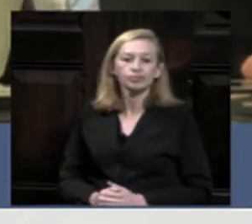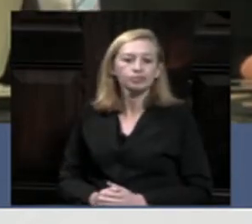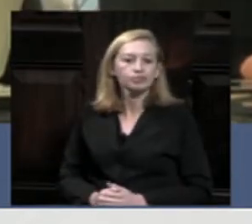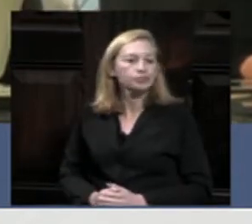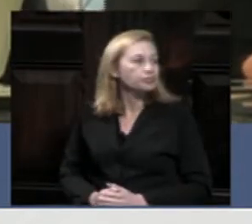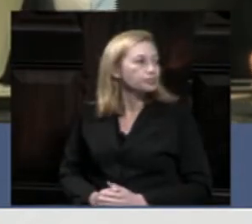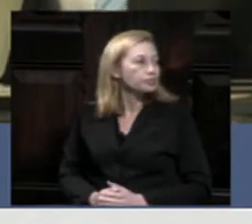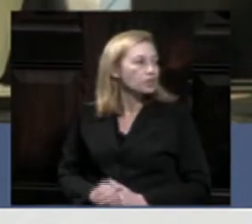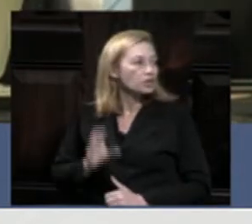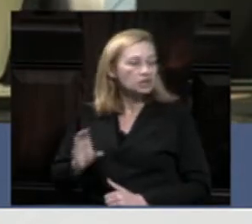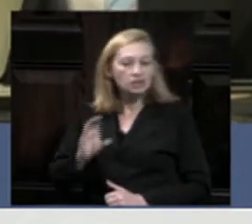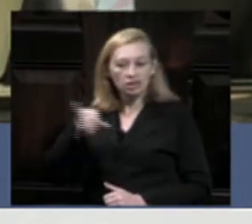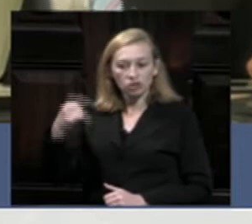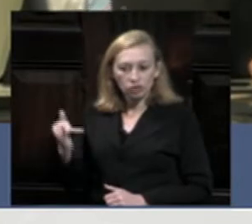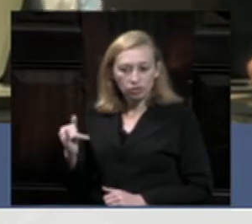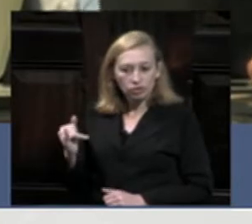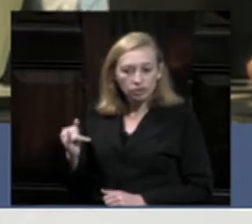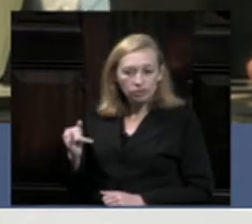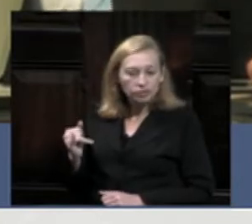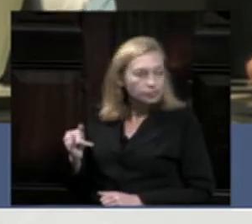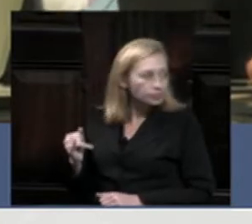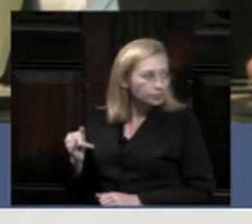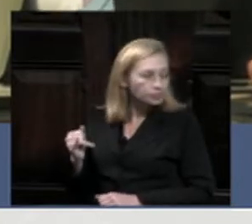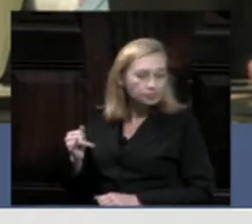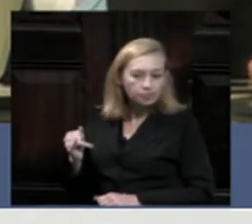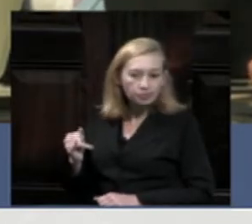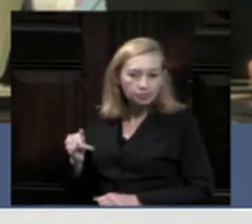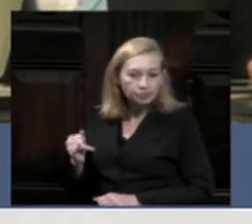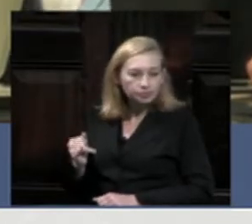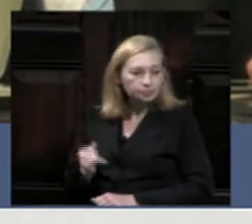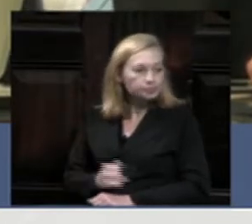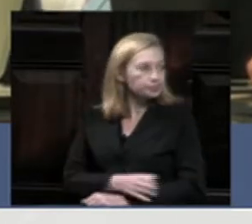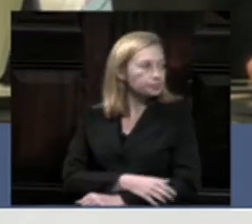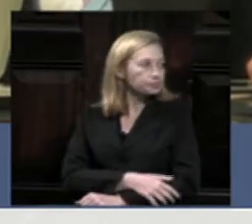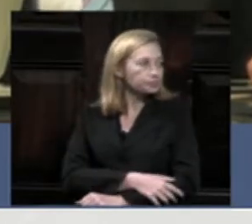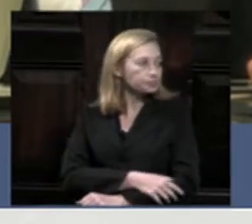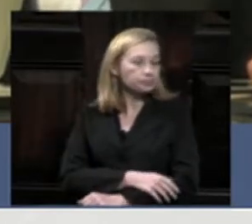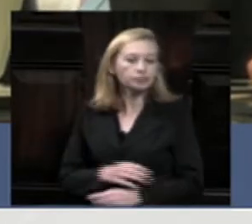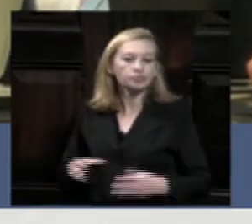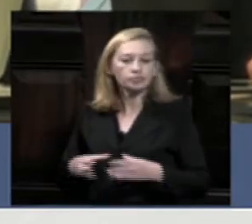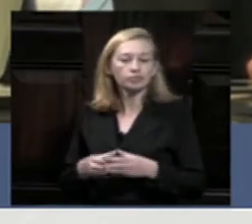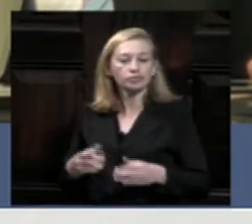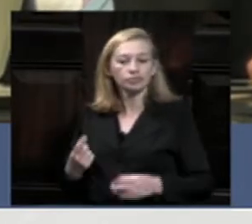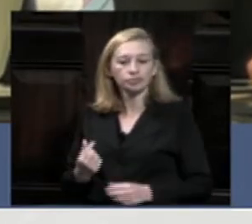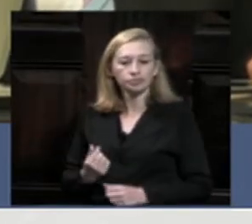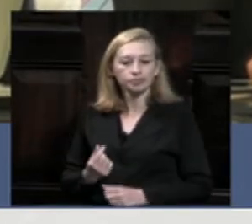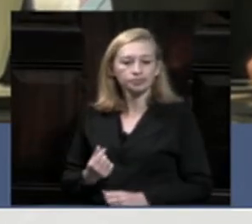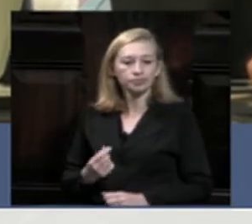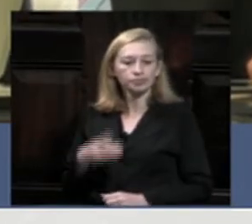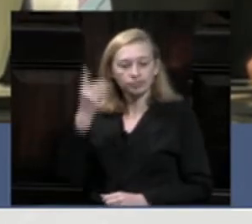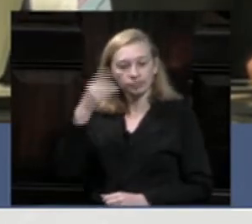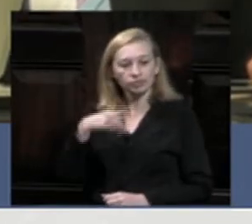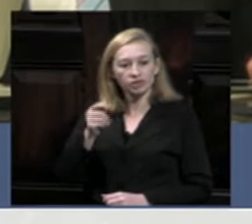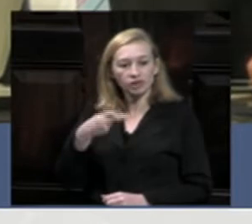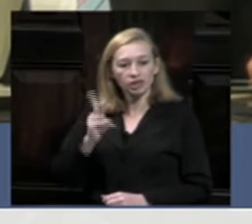O parecer da CCJ é contrário, tá, deputado? Só para consignar isso. Pela Comissão de Economia, Indústria e Comércio, deputado Valdeir Carneiro.